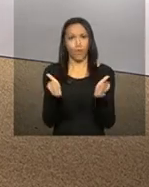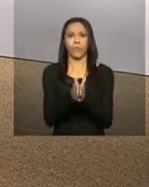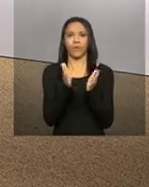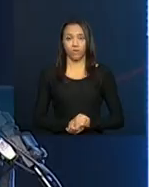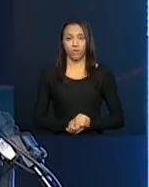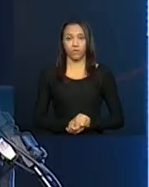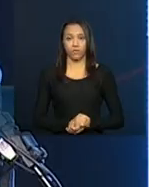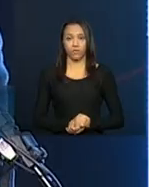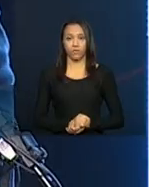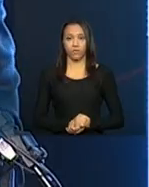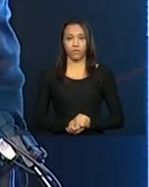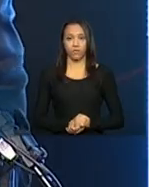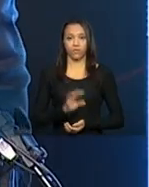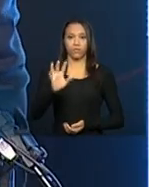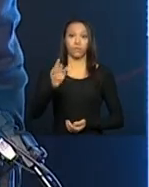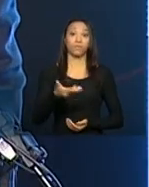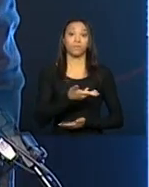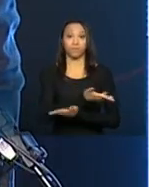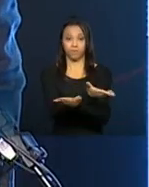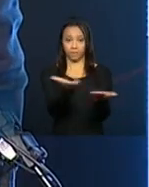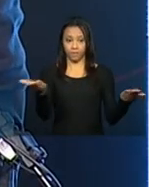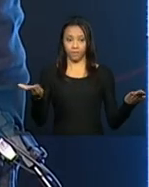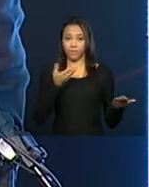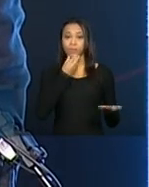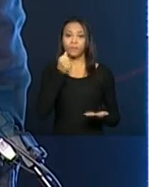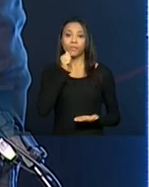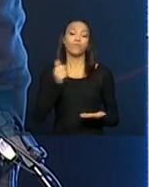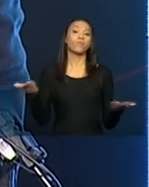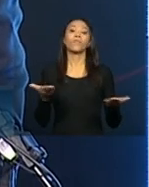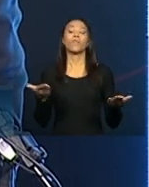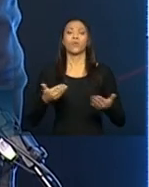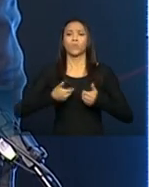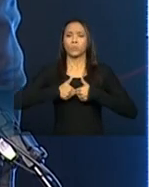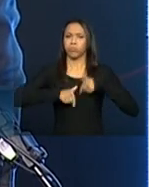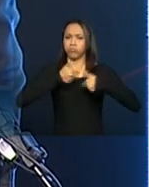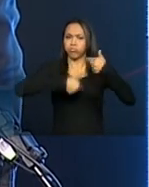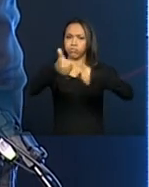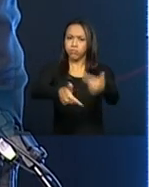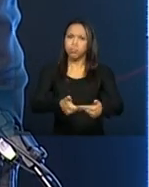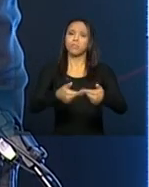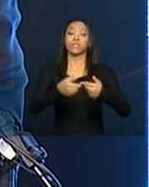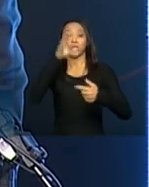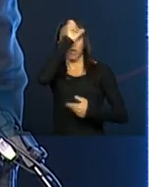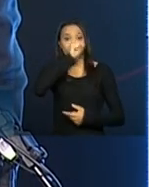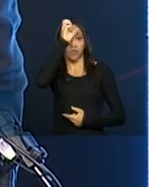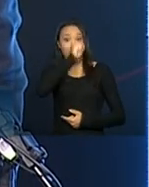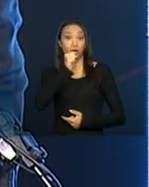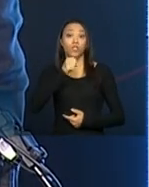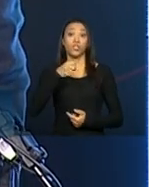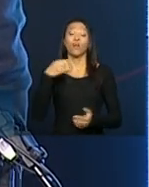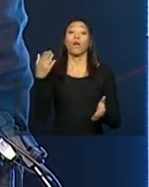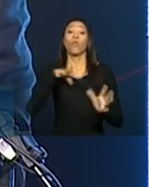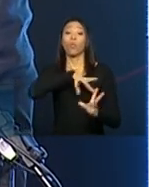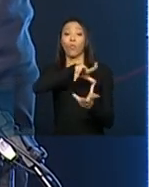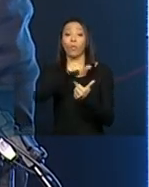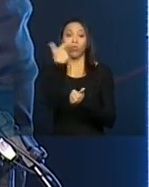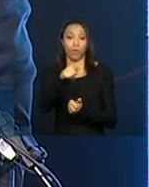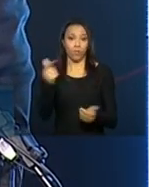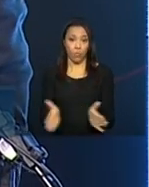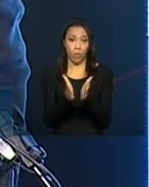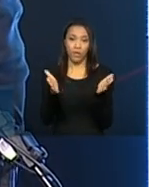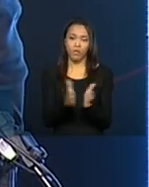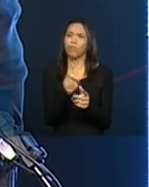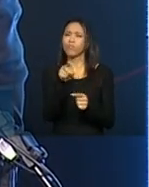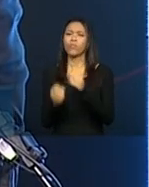Vamos acompanhar. Senhoras e senhores, a Iniciativa Brasileira de Aprendizagem por Um Mundo Sem Pobreza, World Without Poverty,